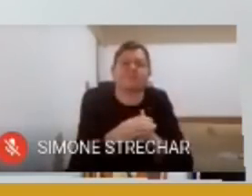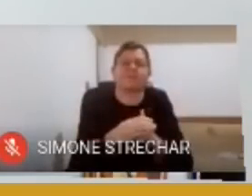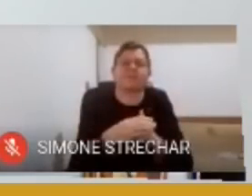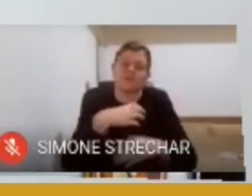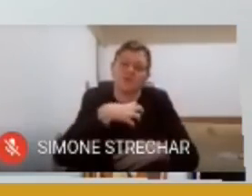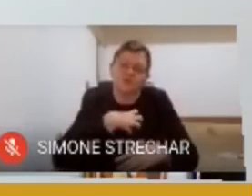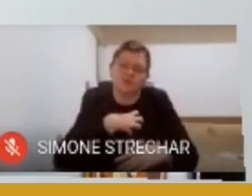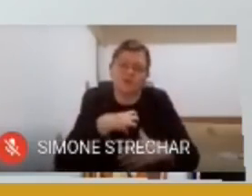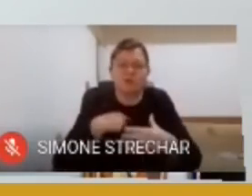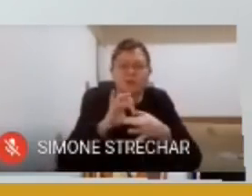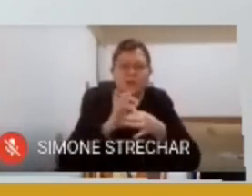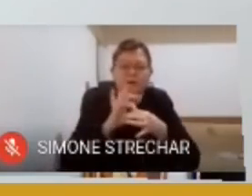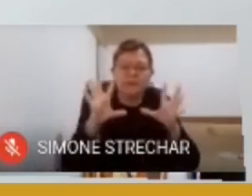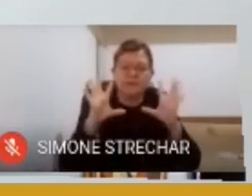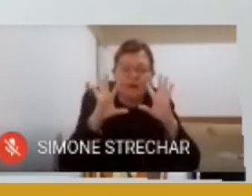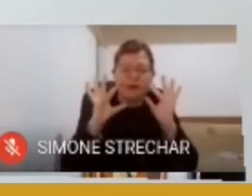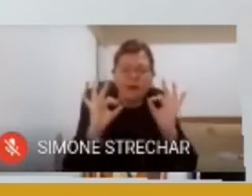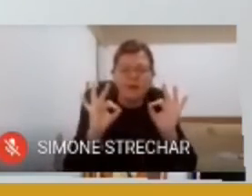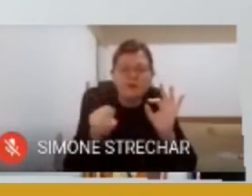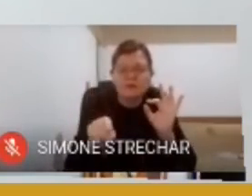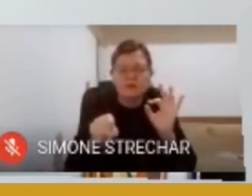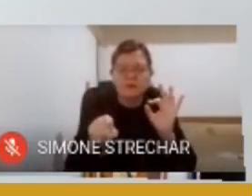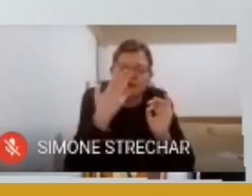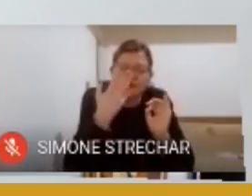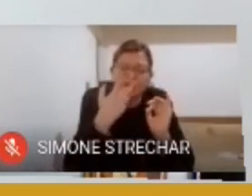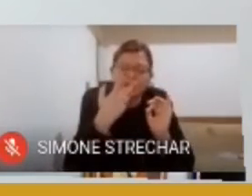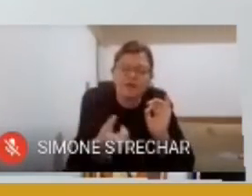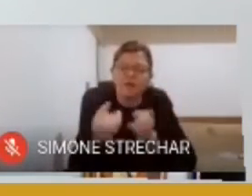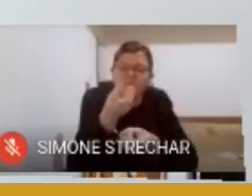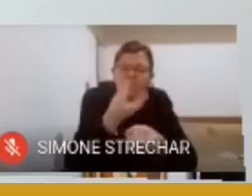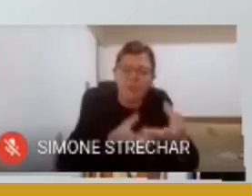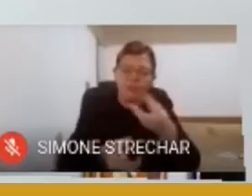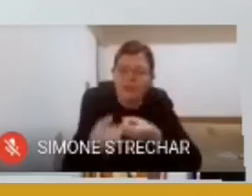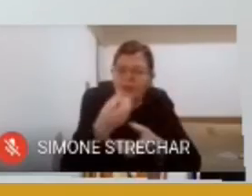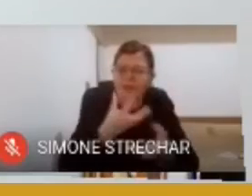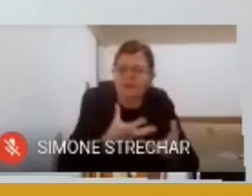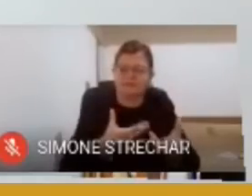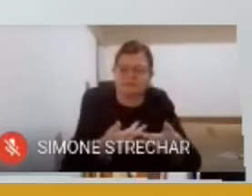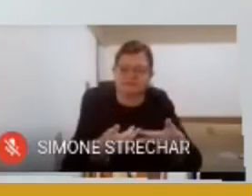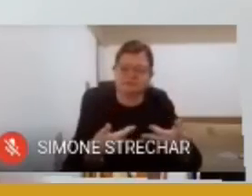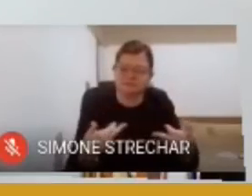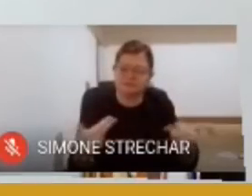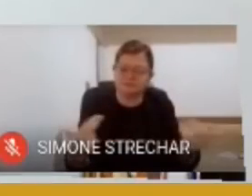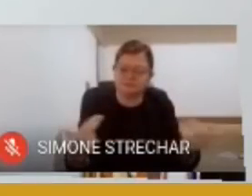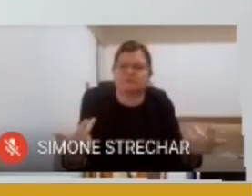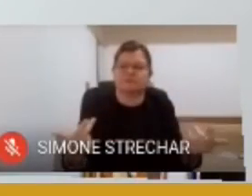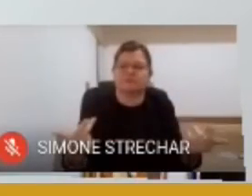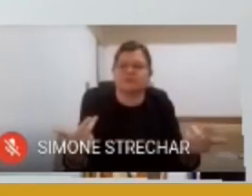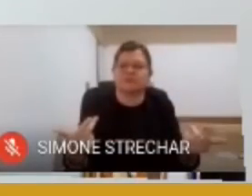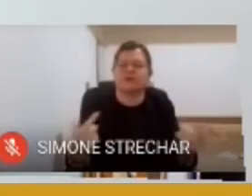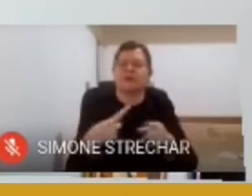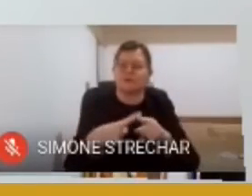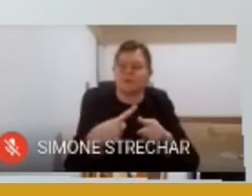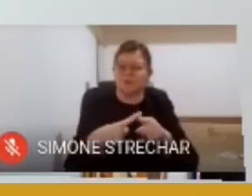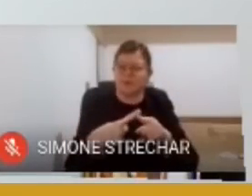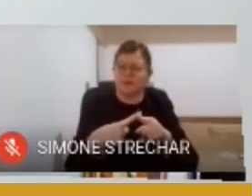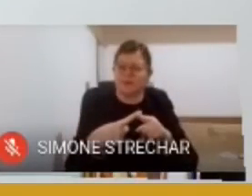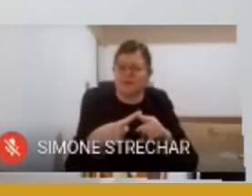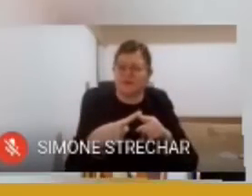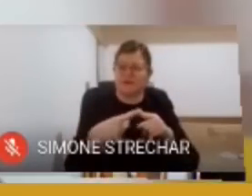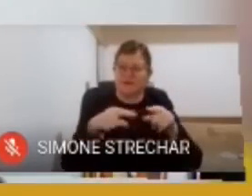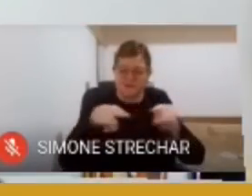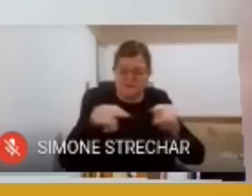positiva, né? Nós temos as atividades dentro e fora da sala de aula, o modo com o qual nós conversamos,